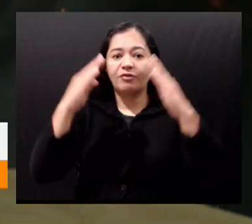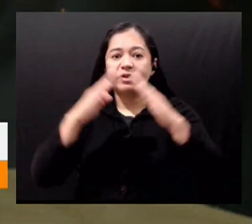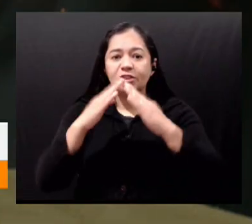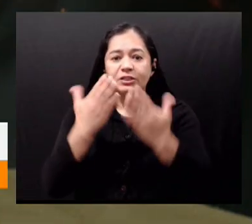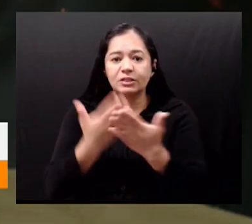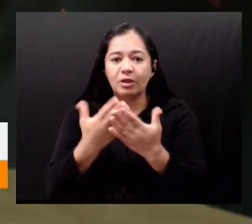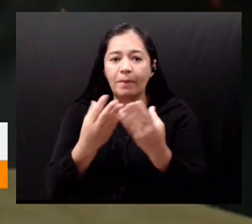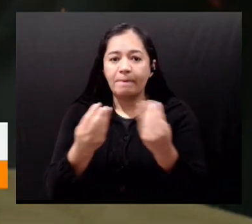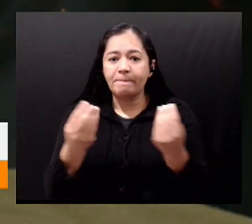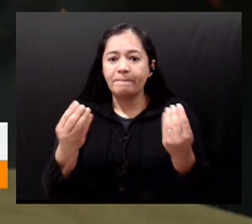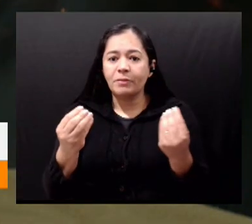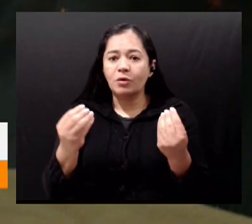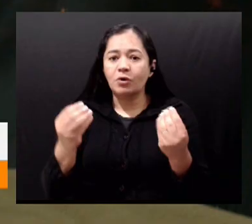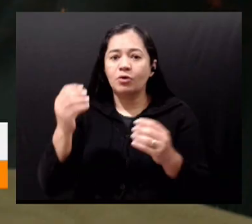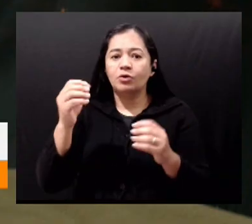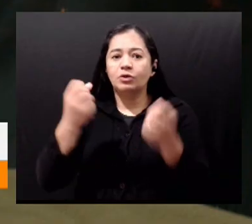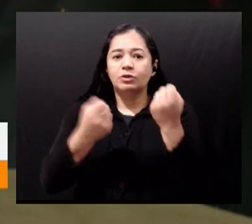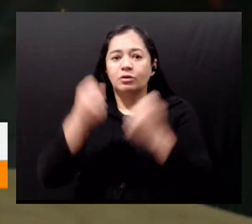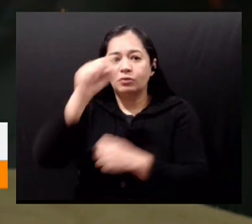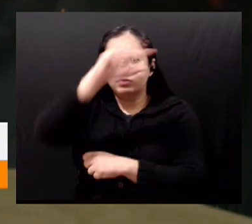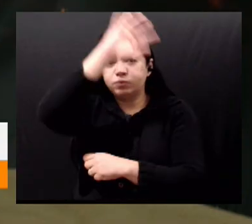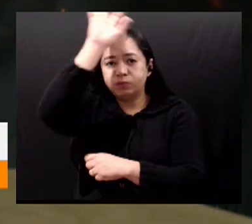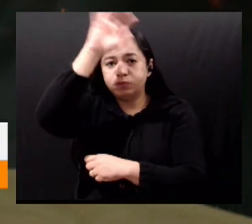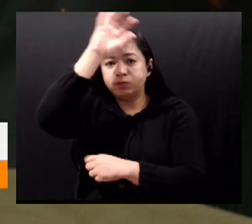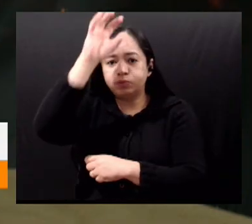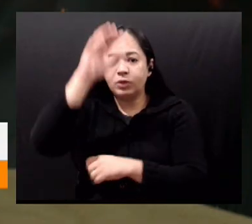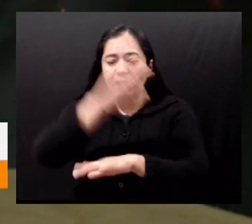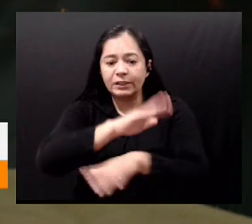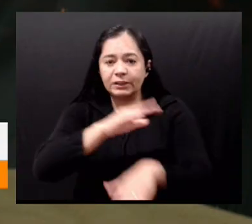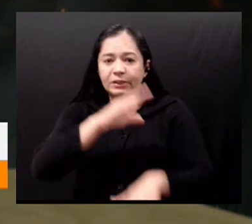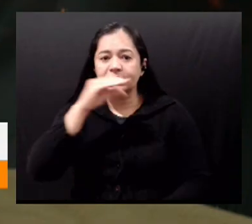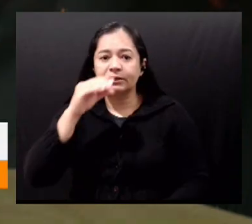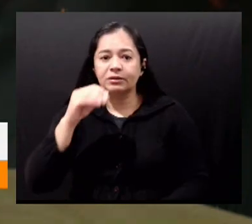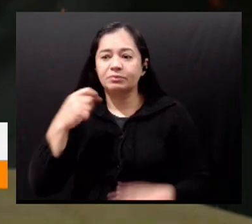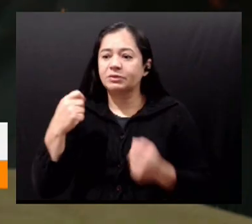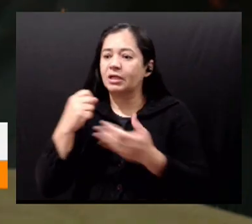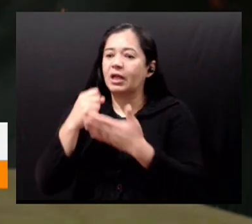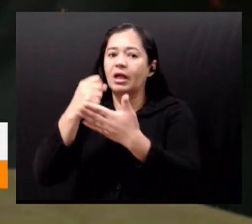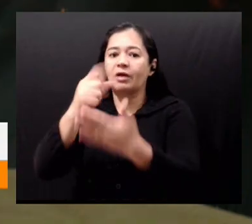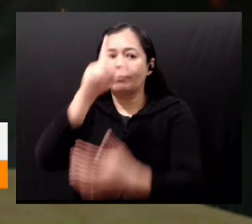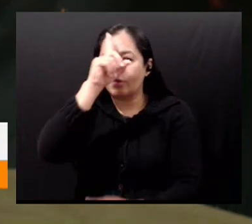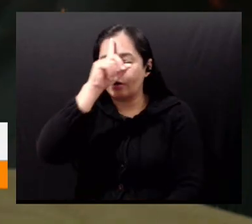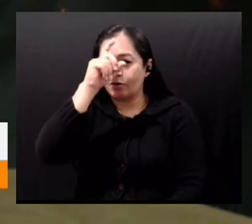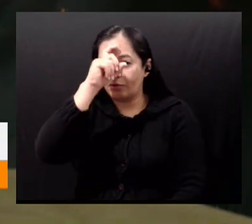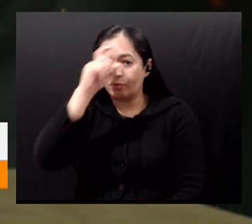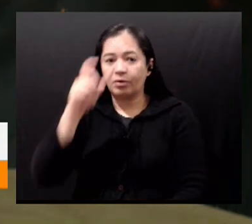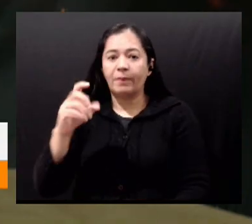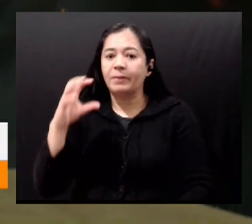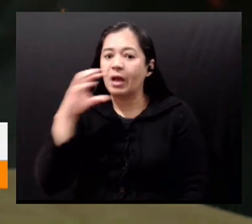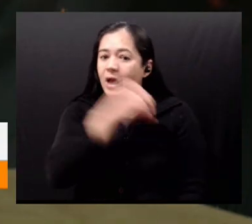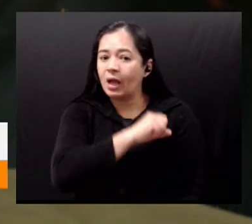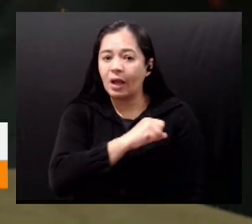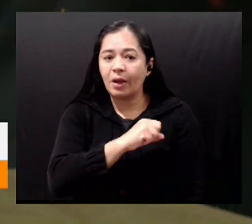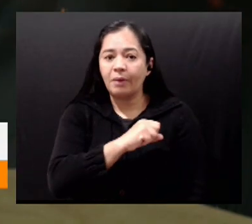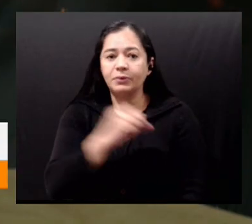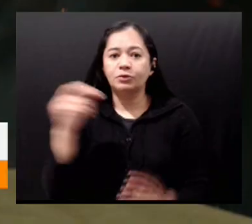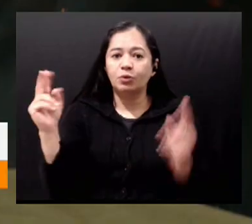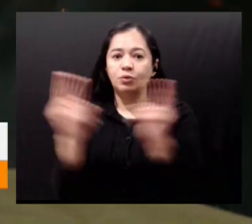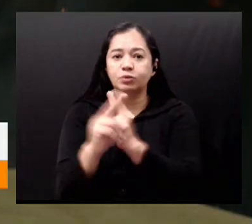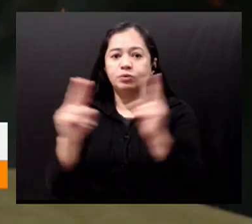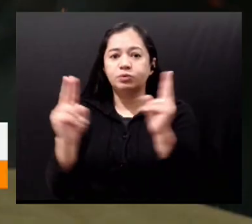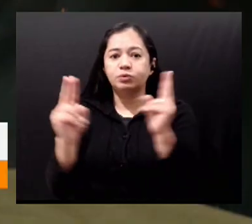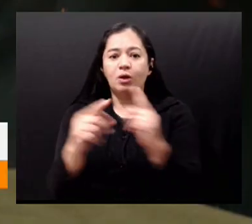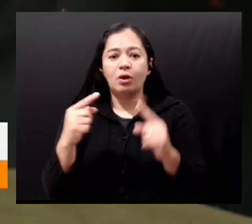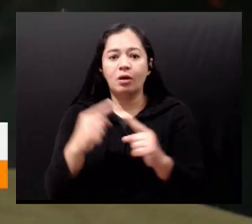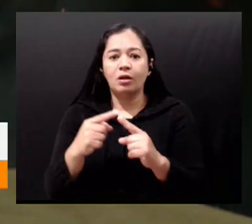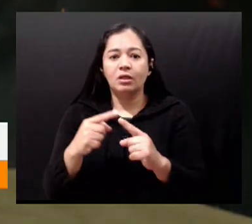ambulâncias, as crianças e adolescentes tendo que ser levadas ao hospital rápido, com urgência, porque eles estavam com uma